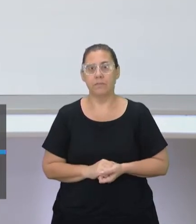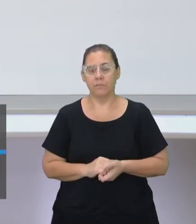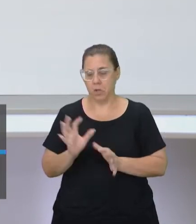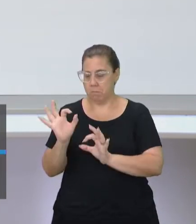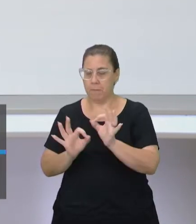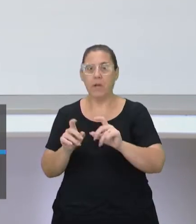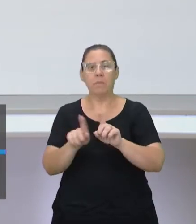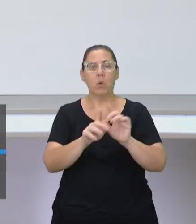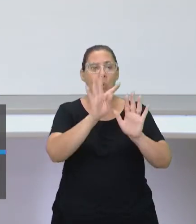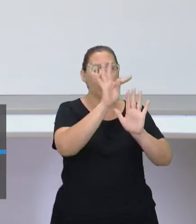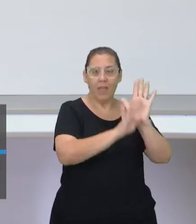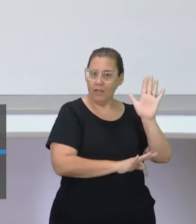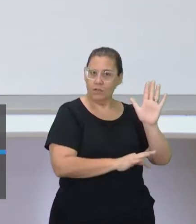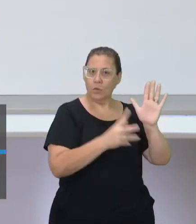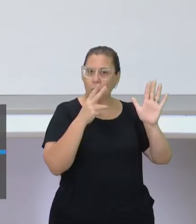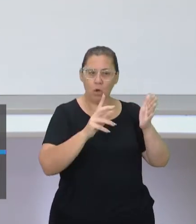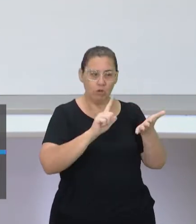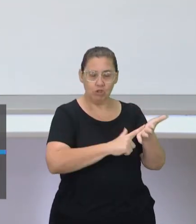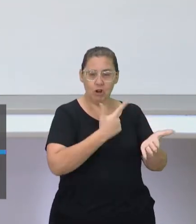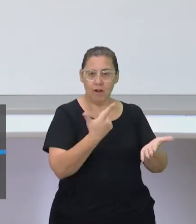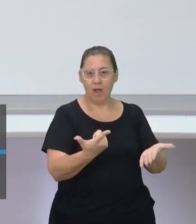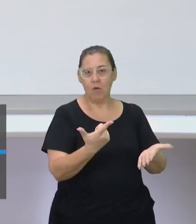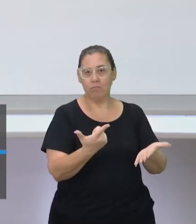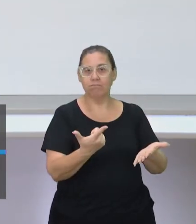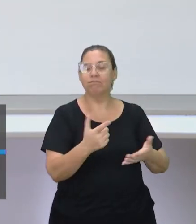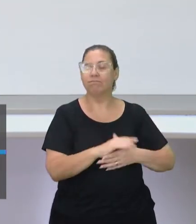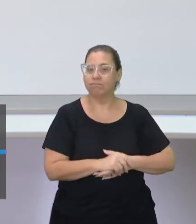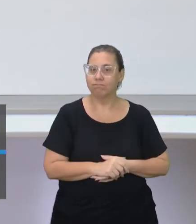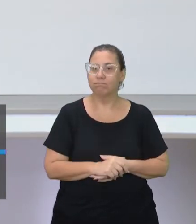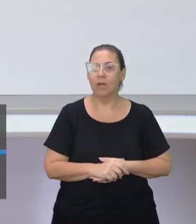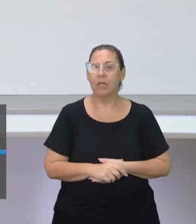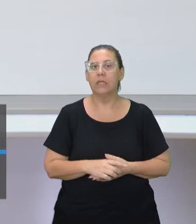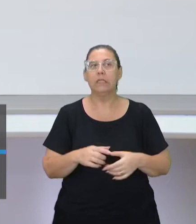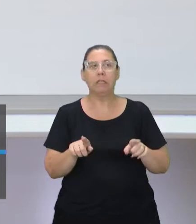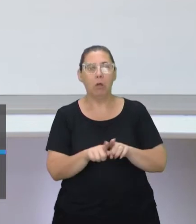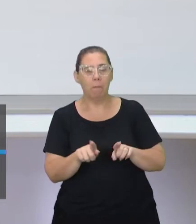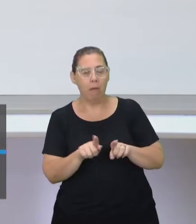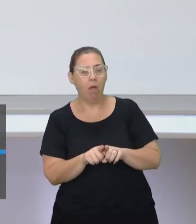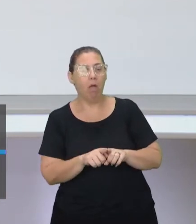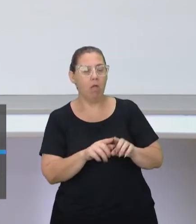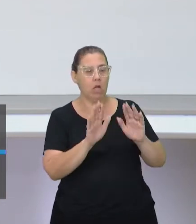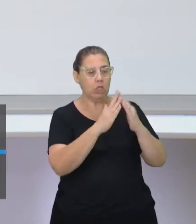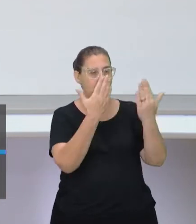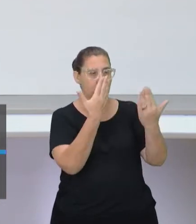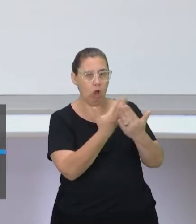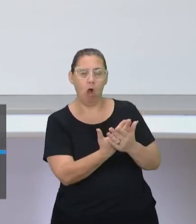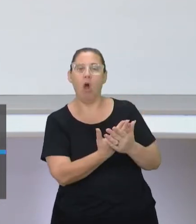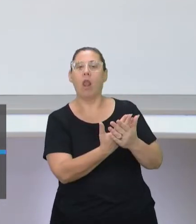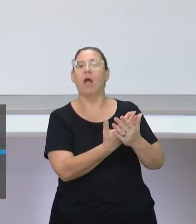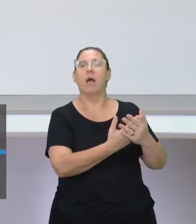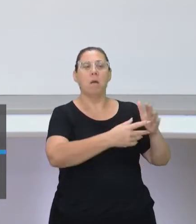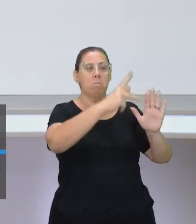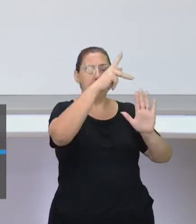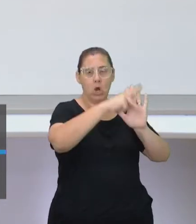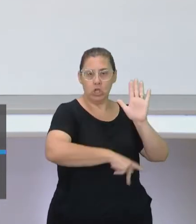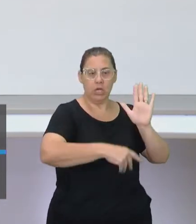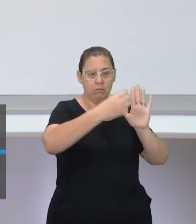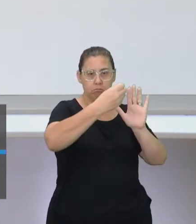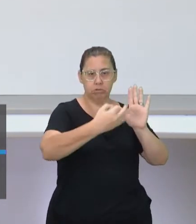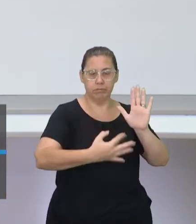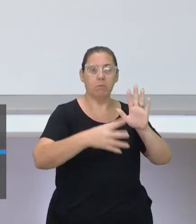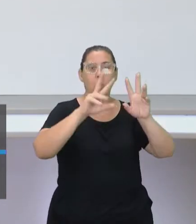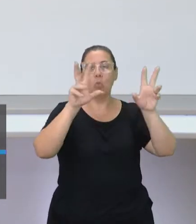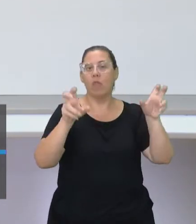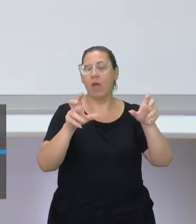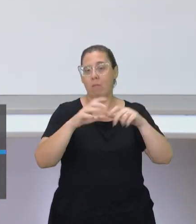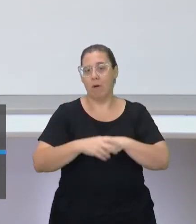também um texto jornalístico, uma intervenção na sua escola, um projeto que fale sobre o seu tema.